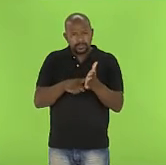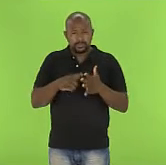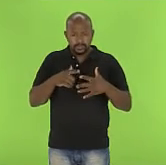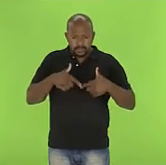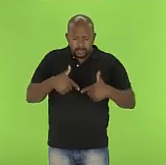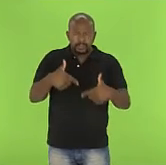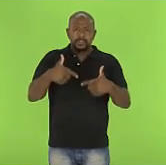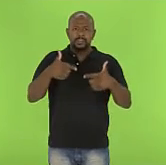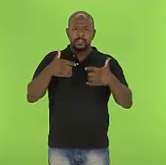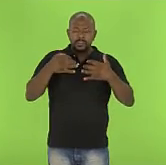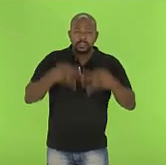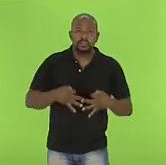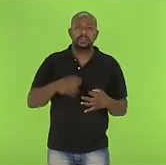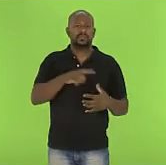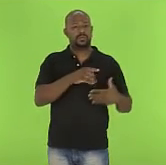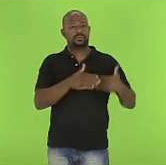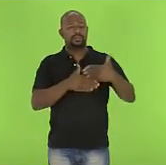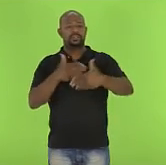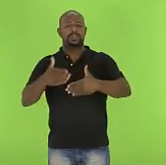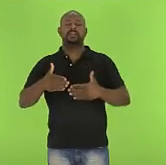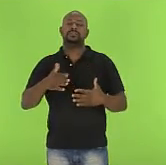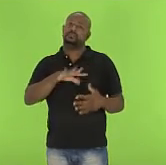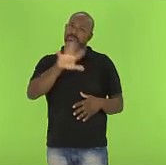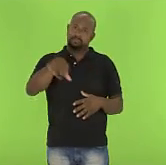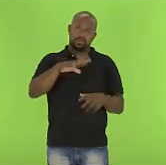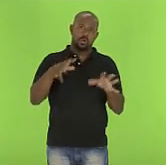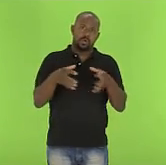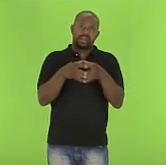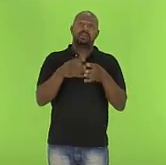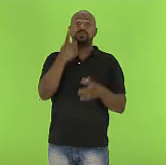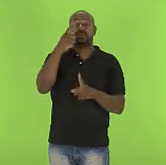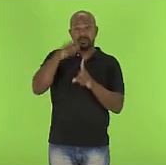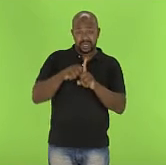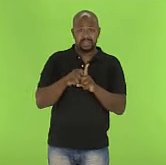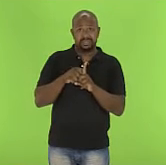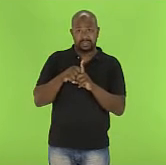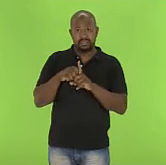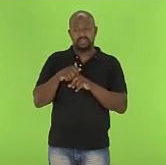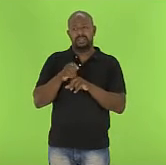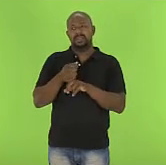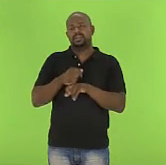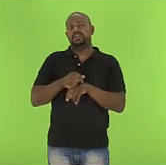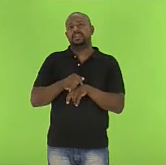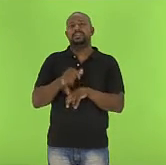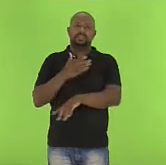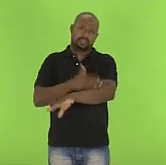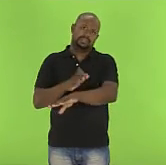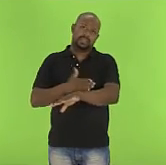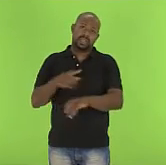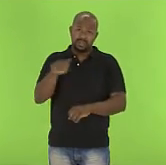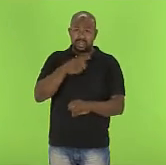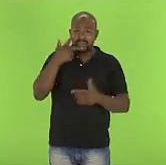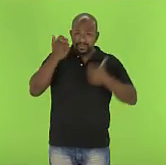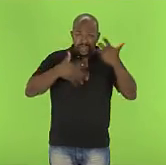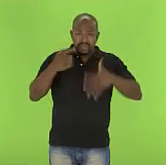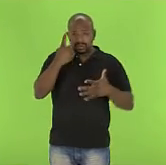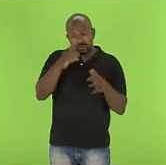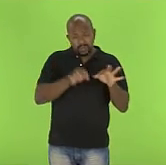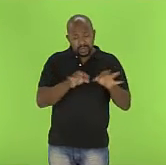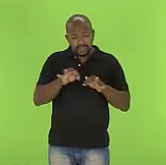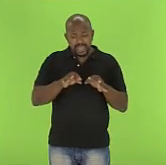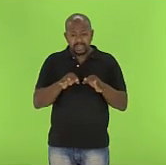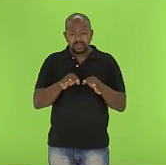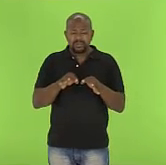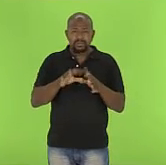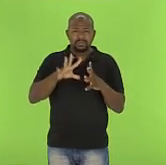estudo, tendo dedicação. Foi um processo com o elenco, né, de um mês, né, de ensaio. E nós estamos falando de